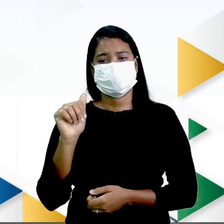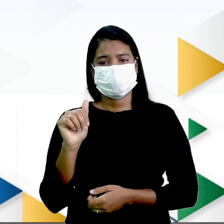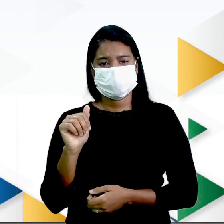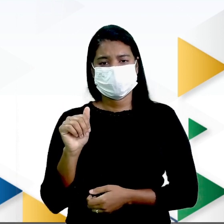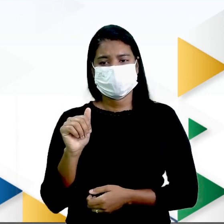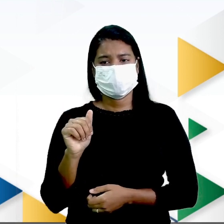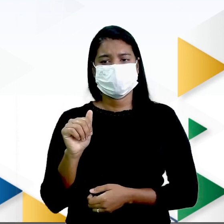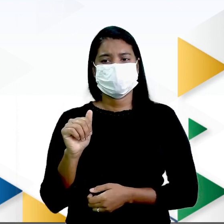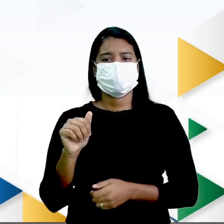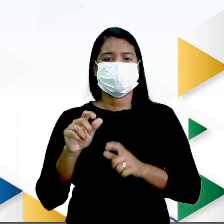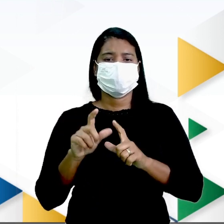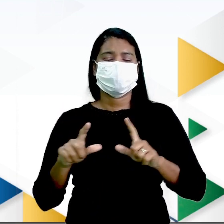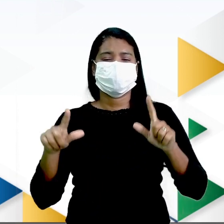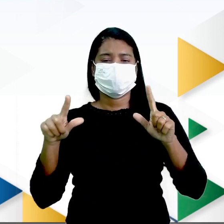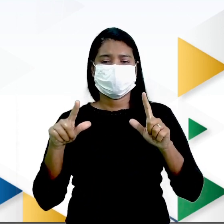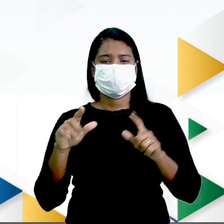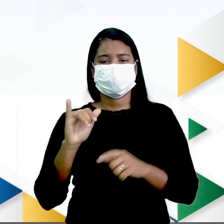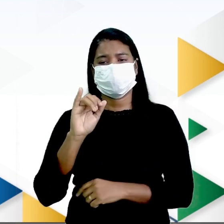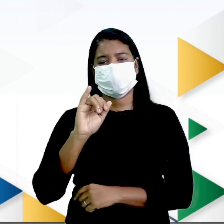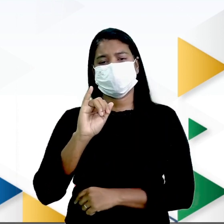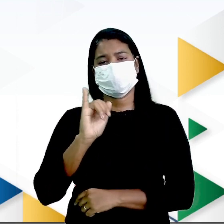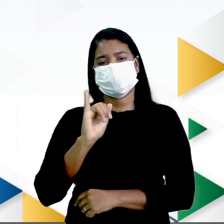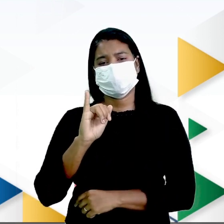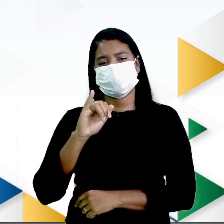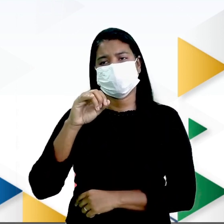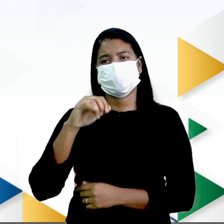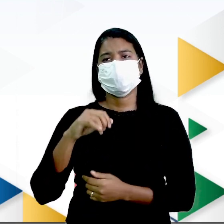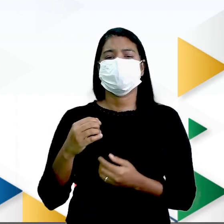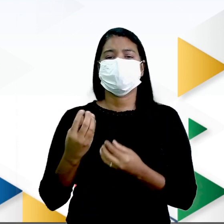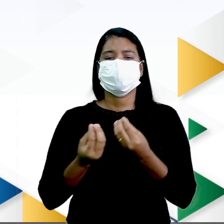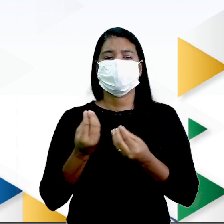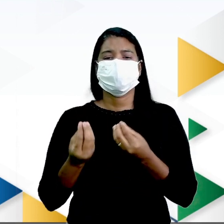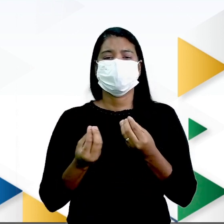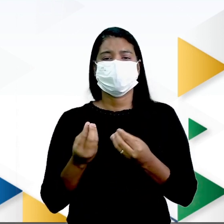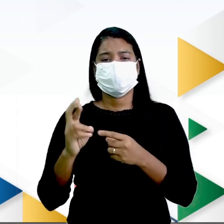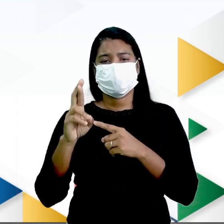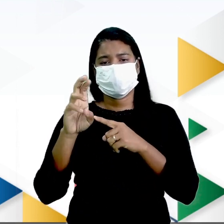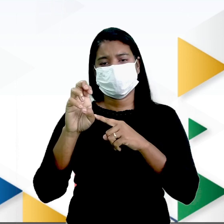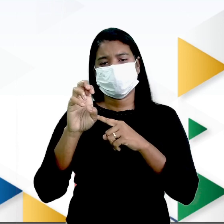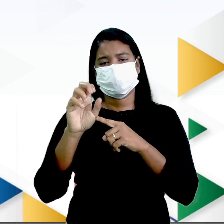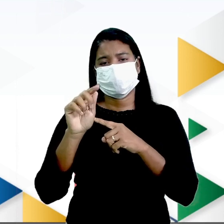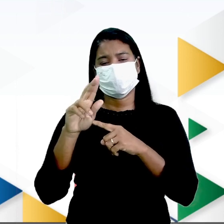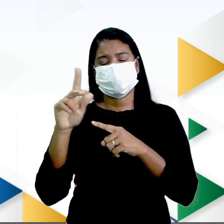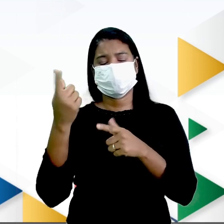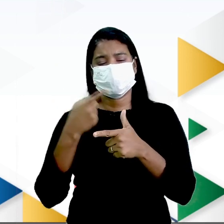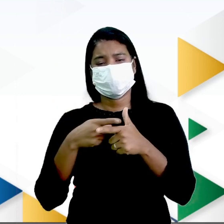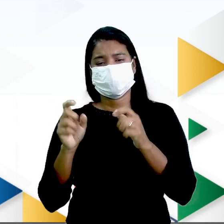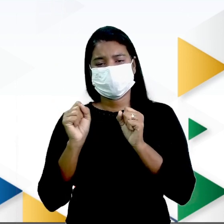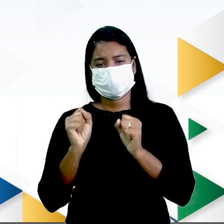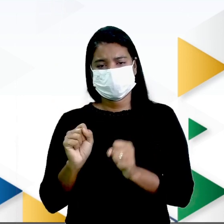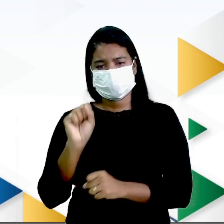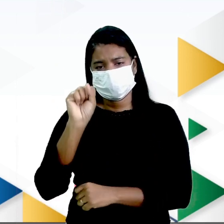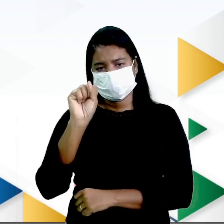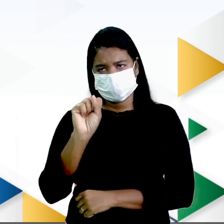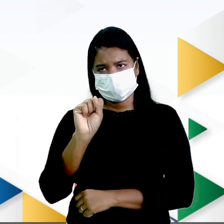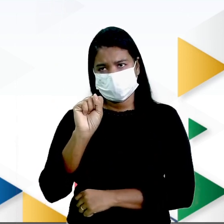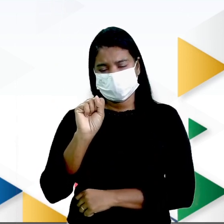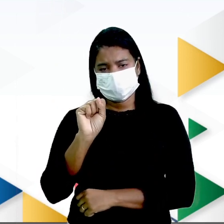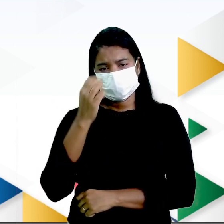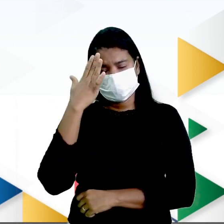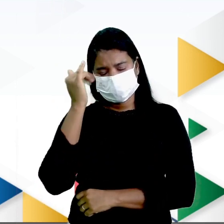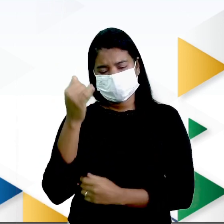ângulos internos, abertura de ângulo interno. Como ele é regular, eu posso dividir por 8 e saber